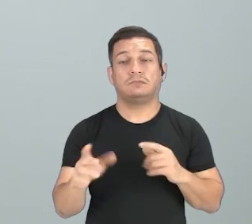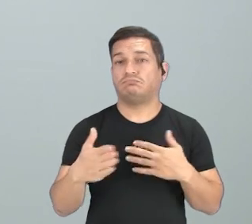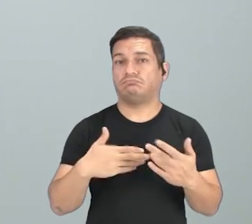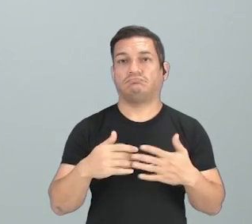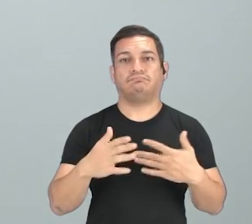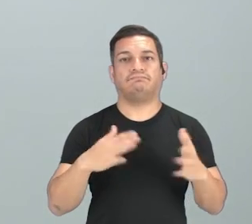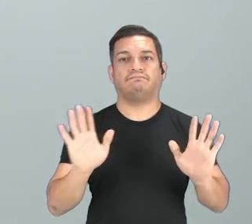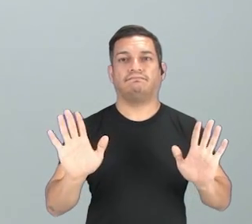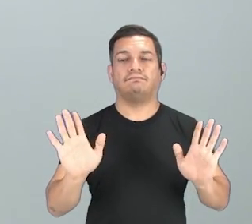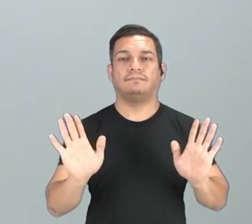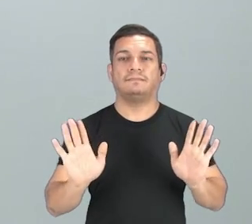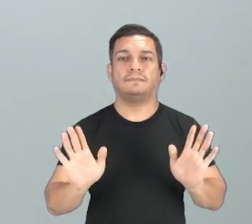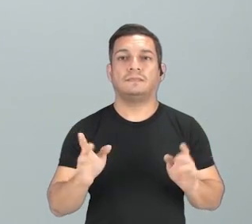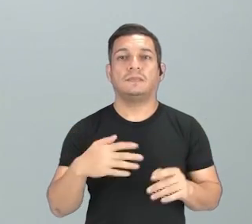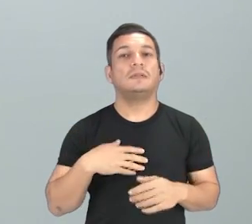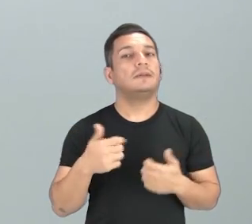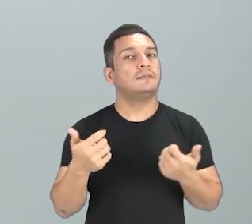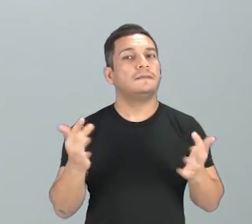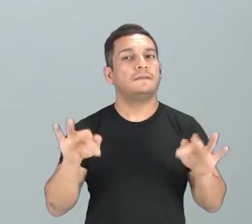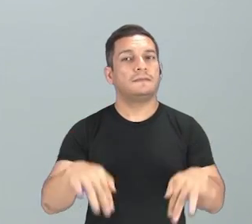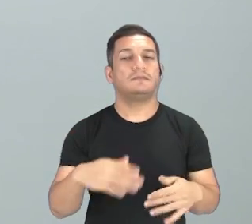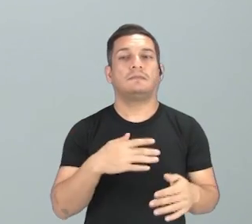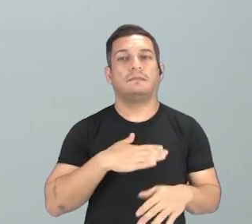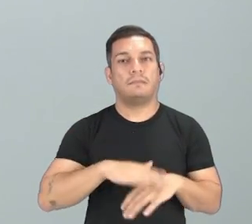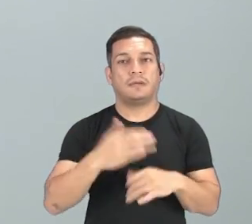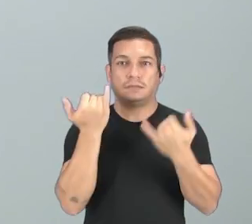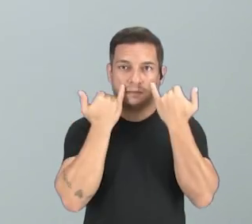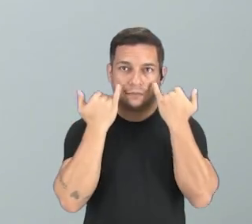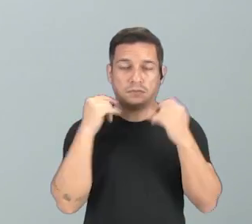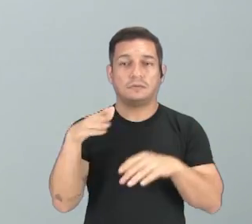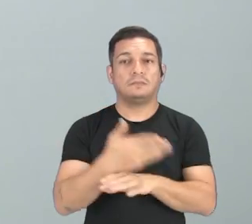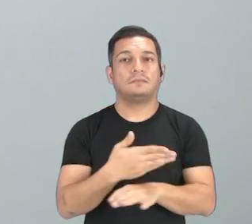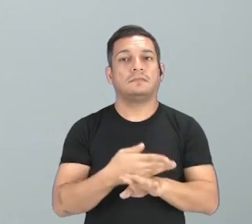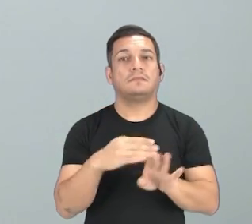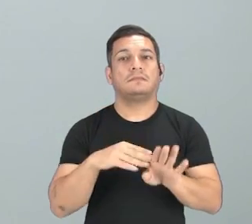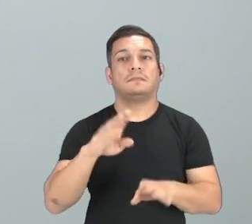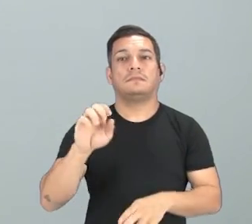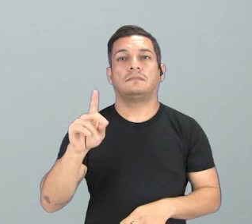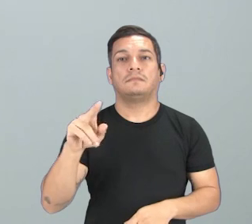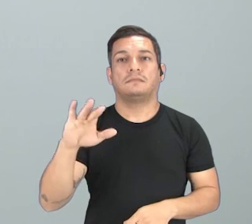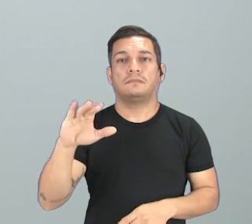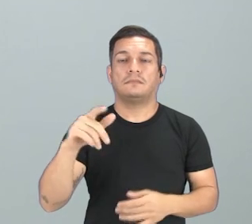E por hora é só. Para mais informações, vocês podem acessar a plataforma